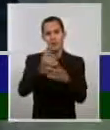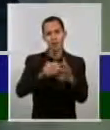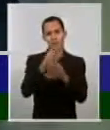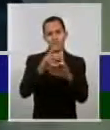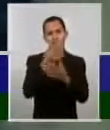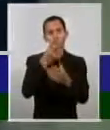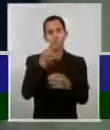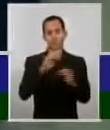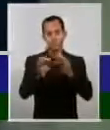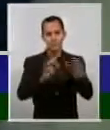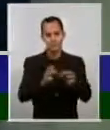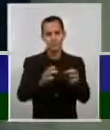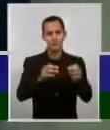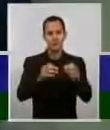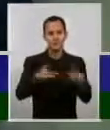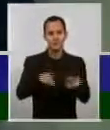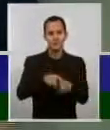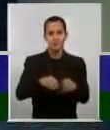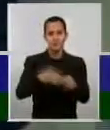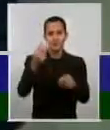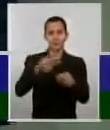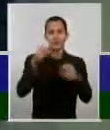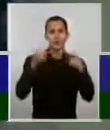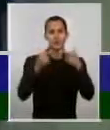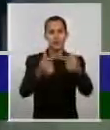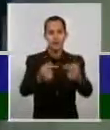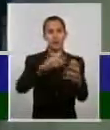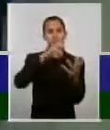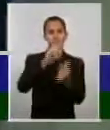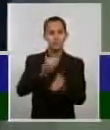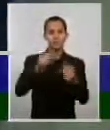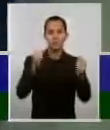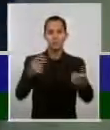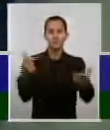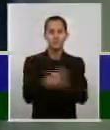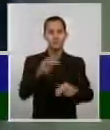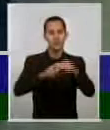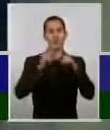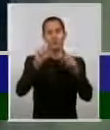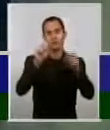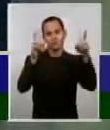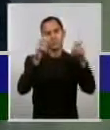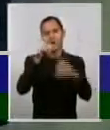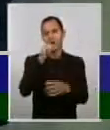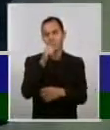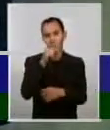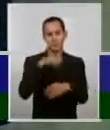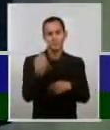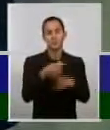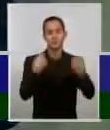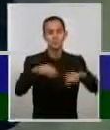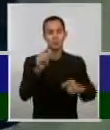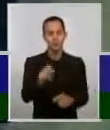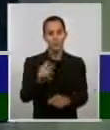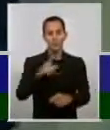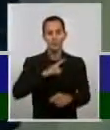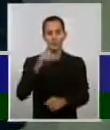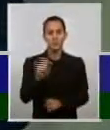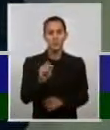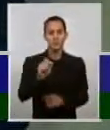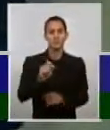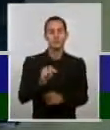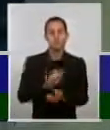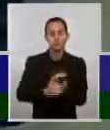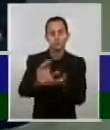que projeta-se até uma terceira guerra mundial em torno da água. Então, nós devemos sim ter